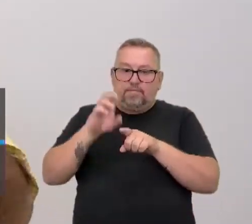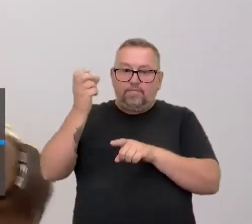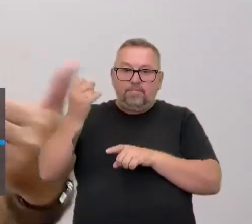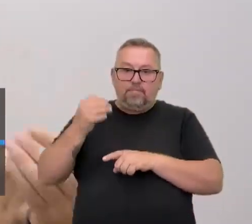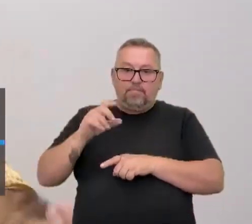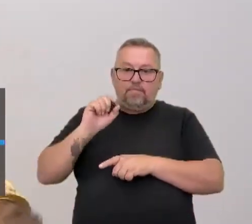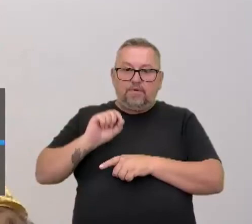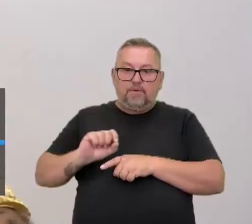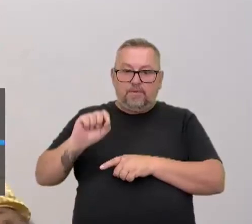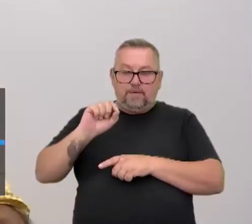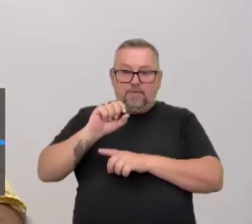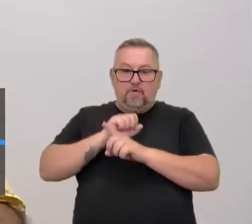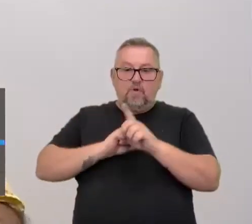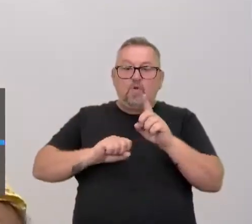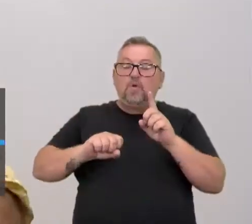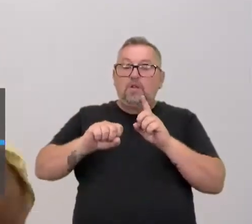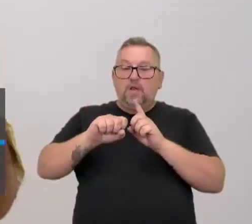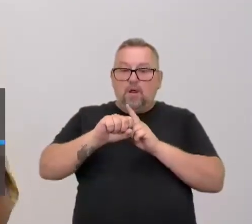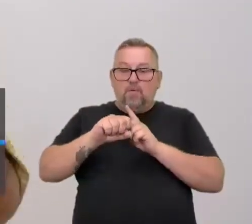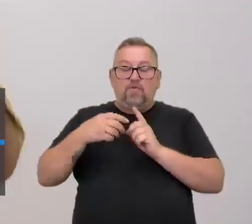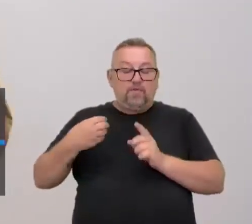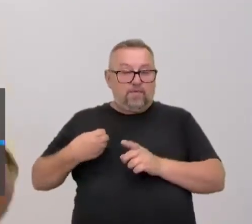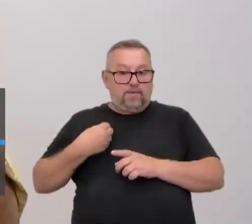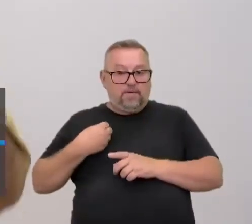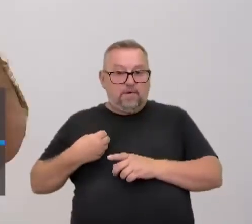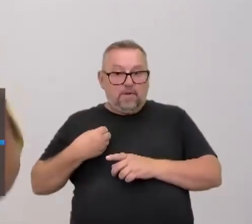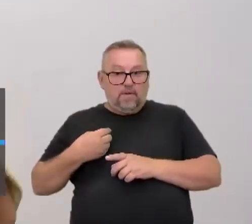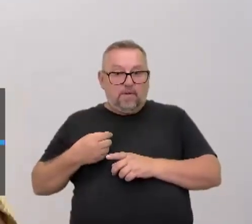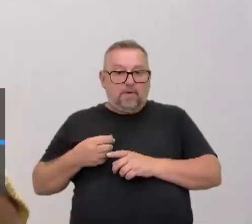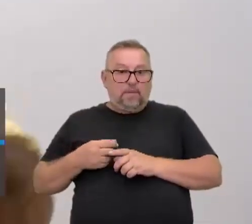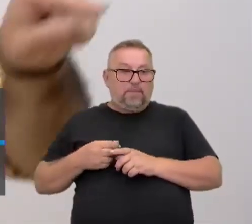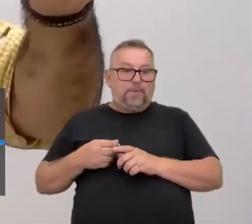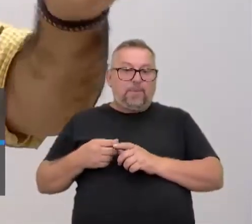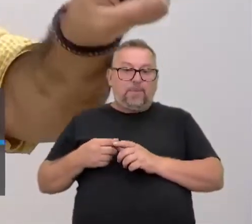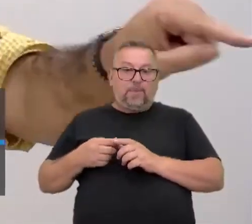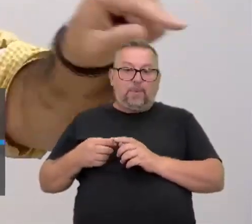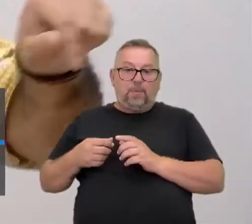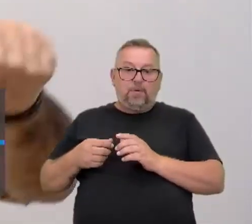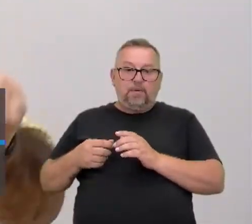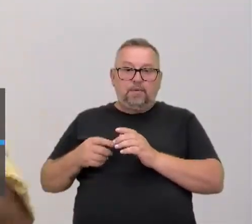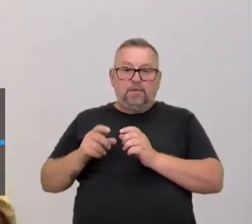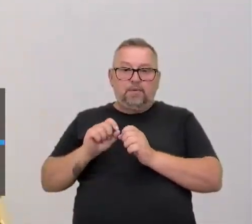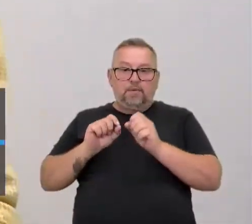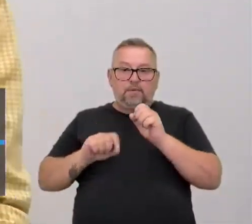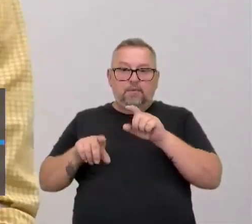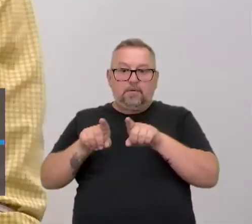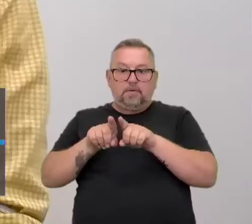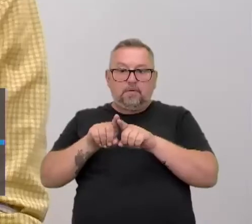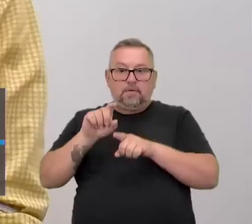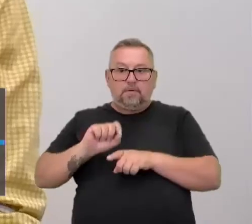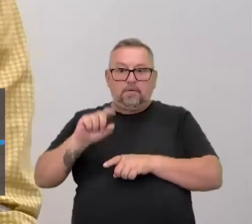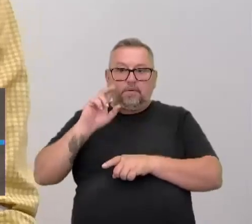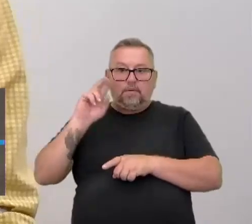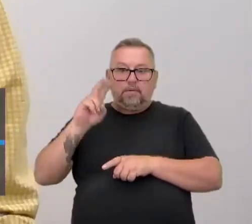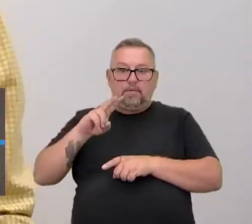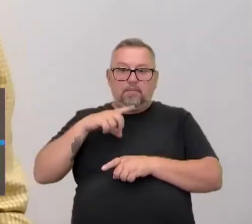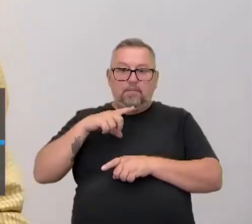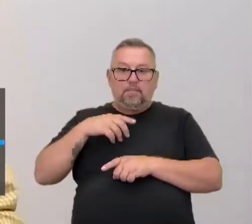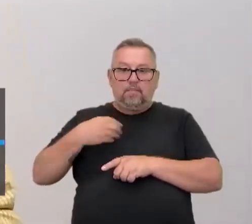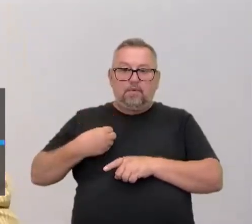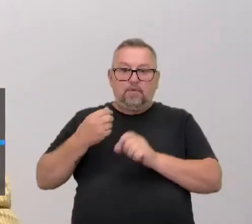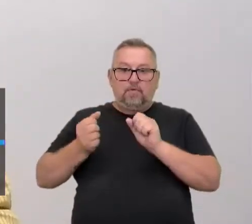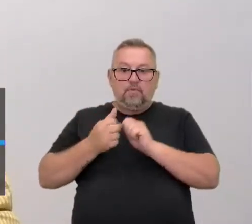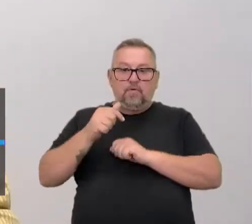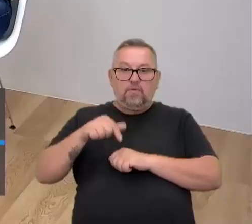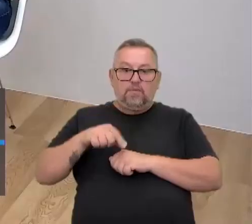de sociabilidade. E, acima de tudo, é o ponto que eu acho que ela está aqui, de repente, querendo explorar comigo.